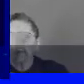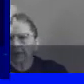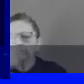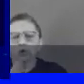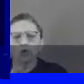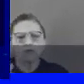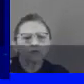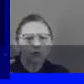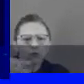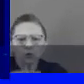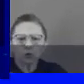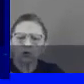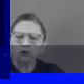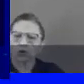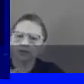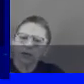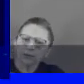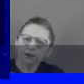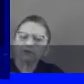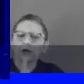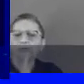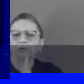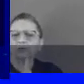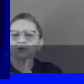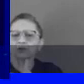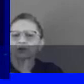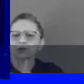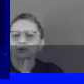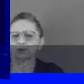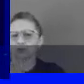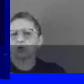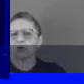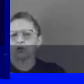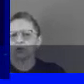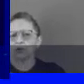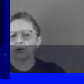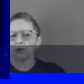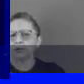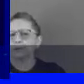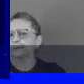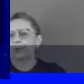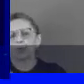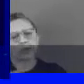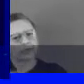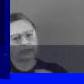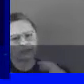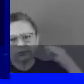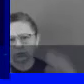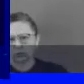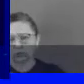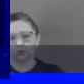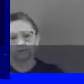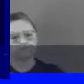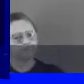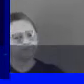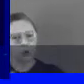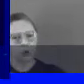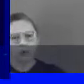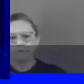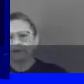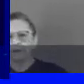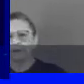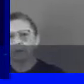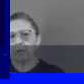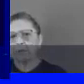paralisia da Comissão de Constituição e Justiça, que sob o comando de um avião columbre também mal se reuniu. Por